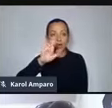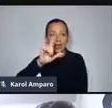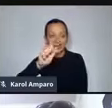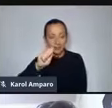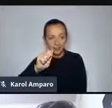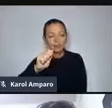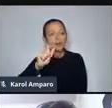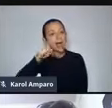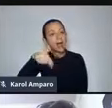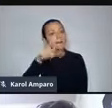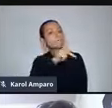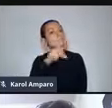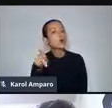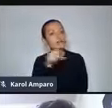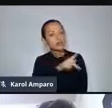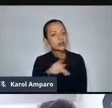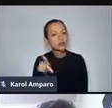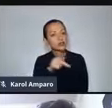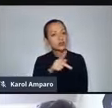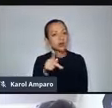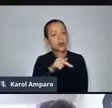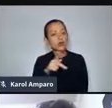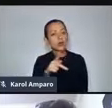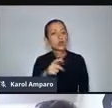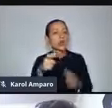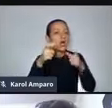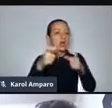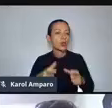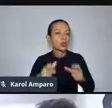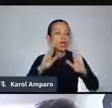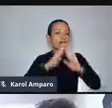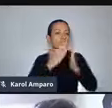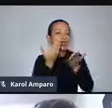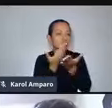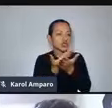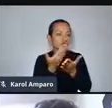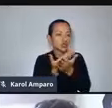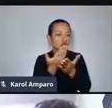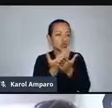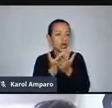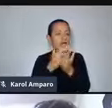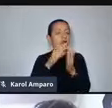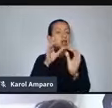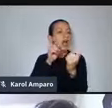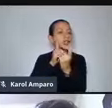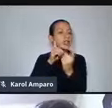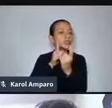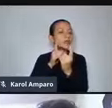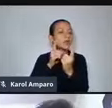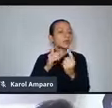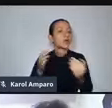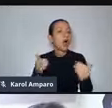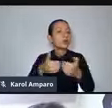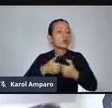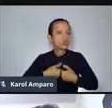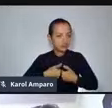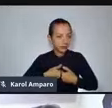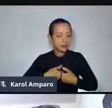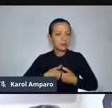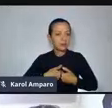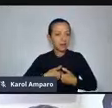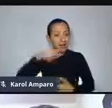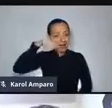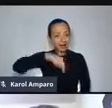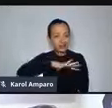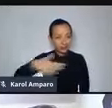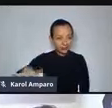ela é a professora da Clínica Escola Autista, no município de Santos. E ela vai falar desse